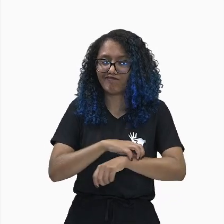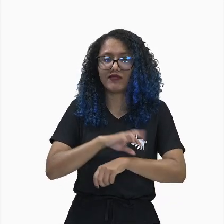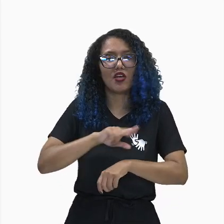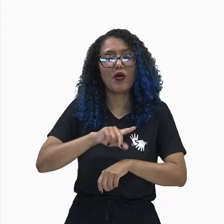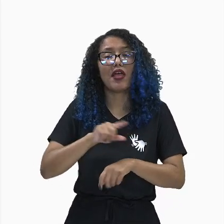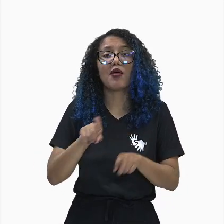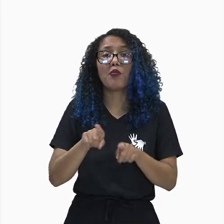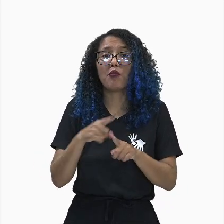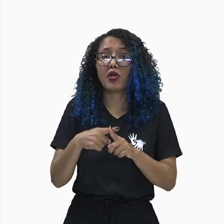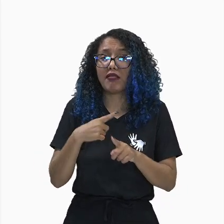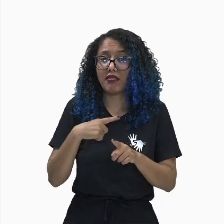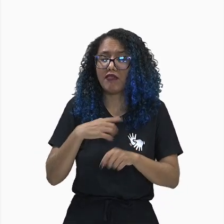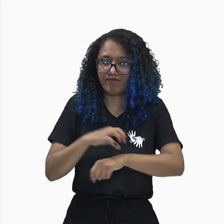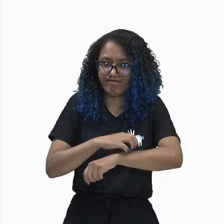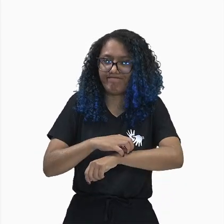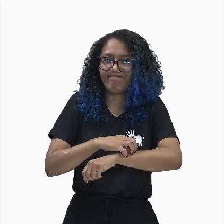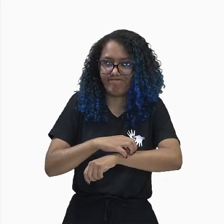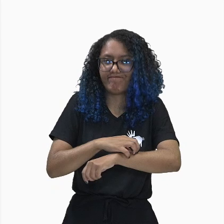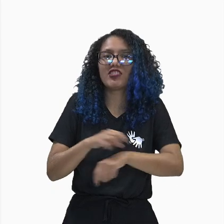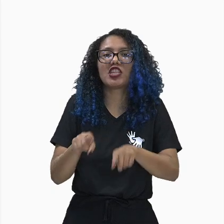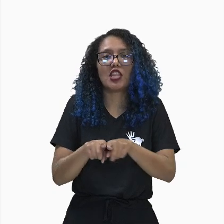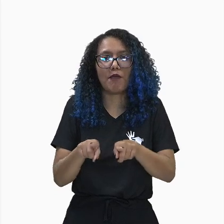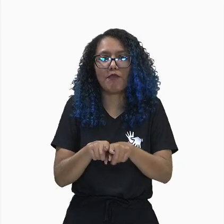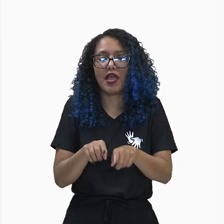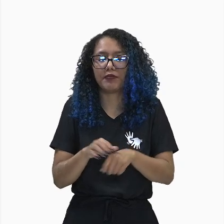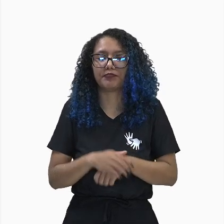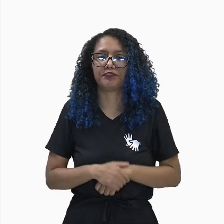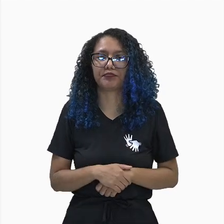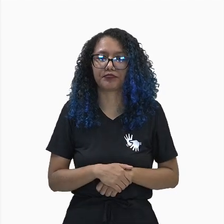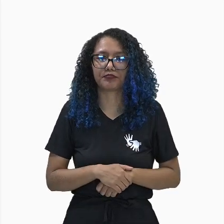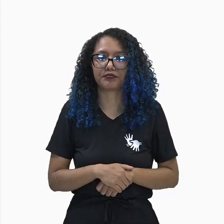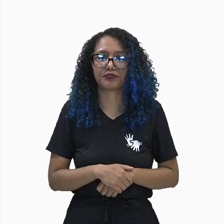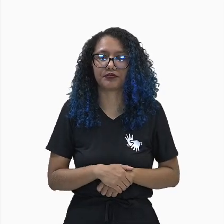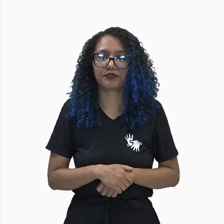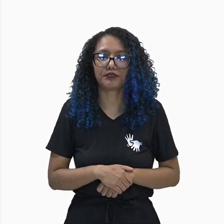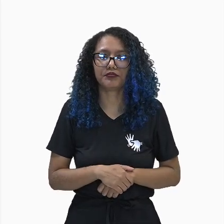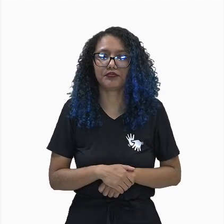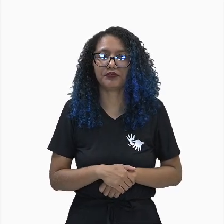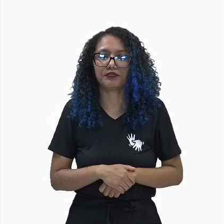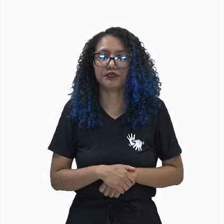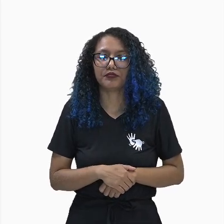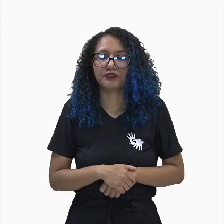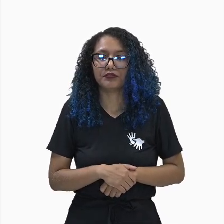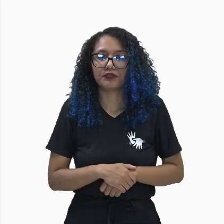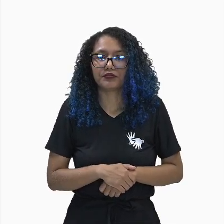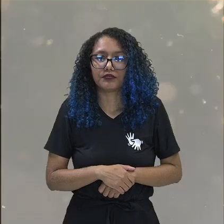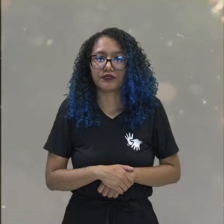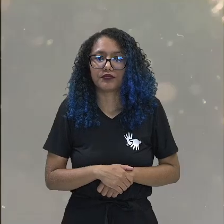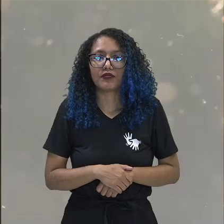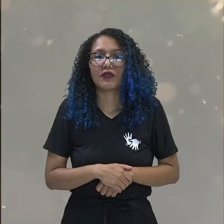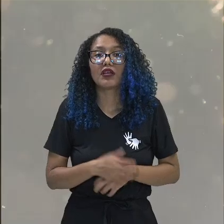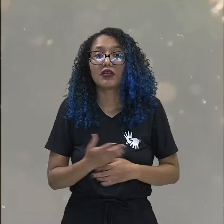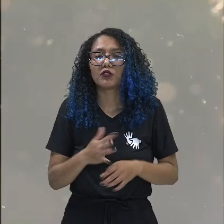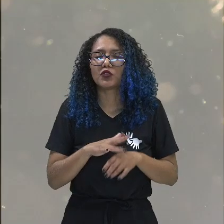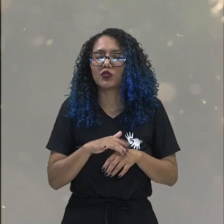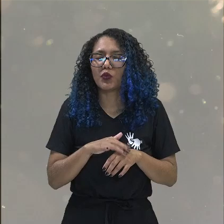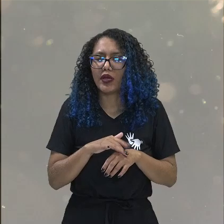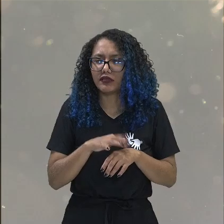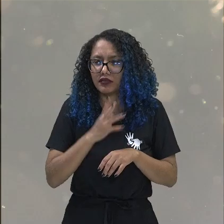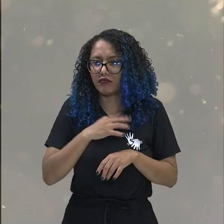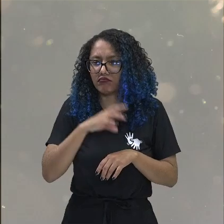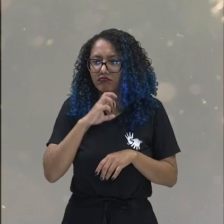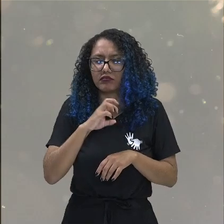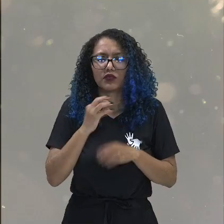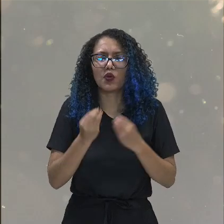também aquelas alérgicas, tá? Então, neste caso, as doenças do sistema respiratório,